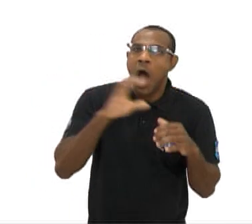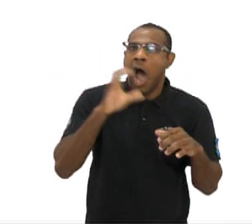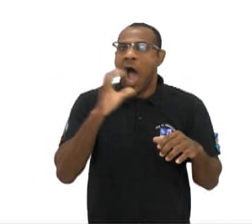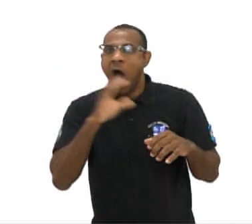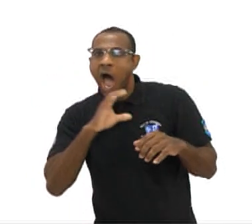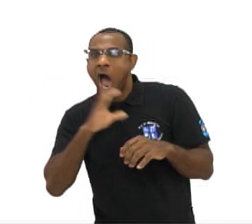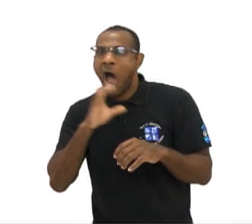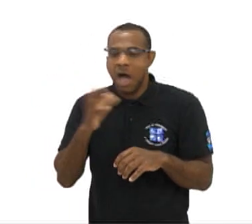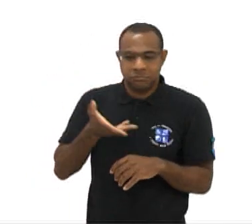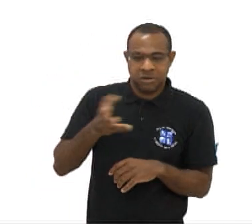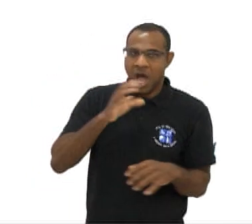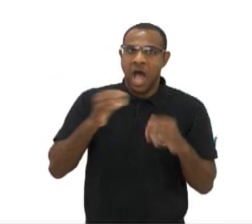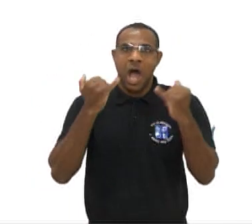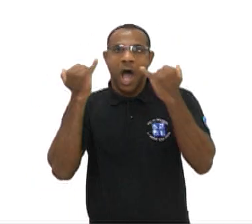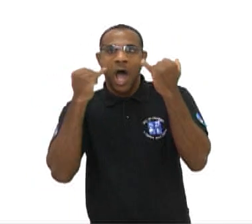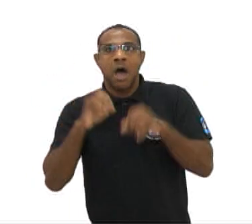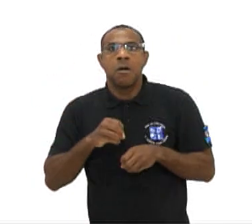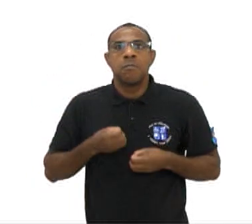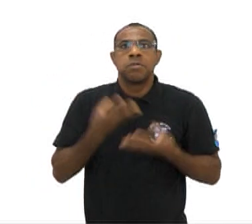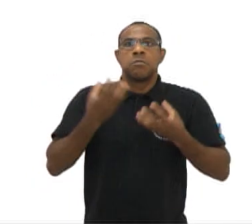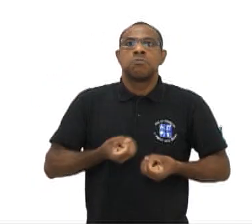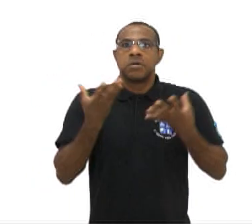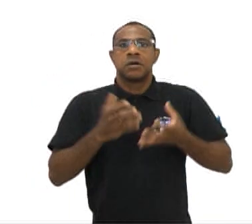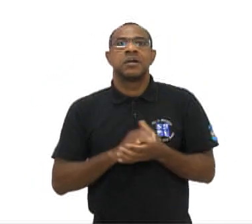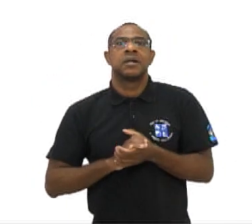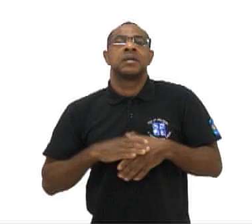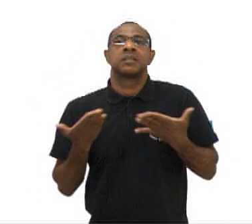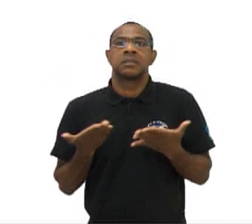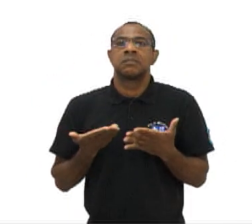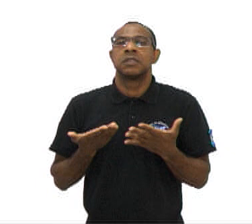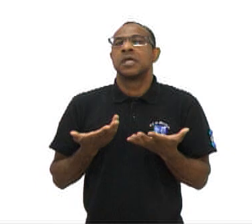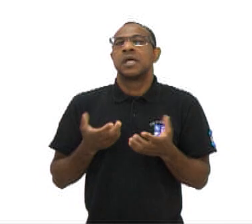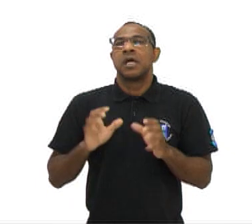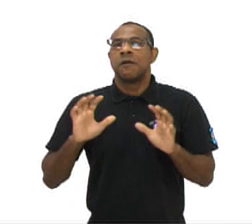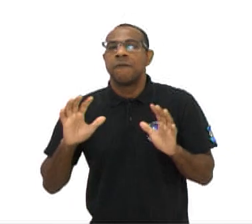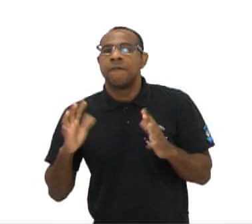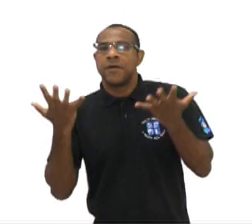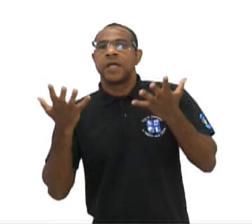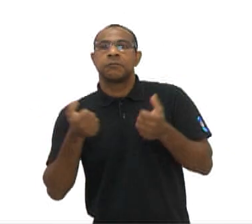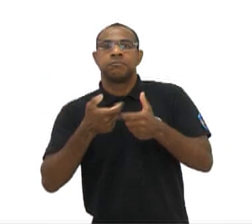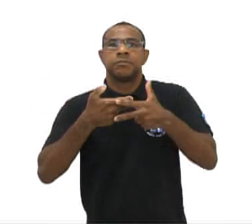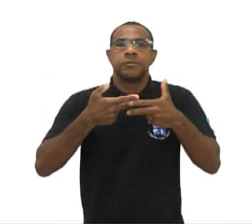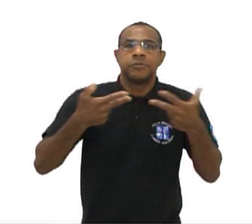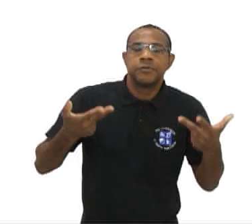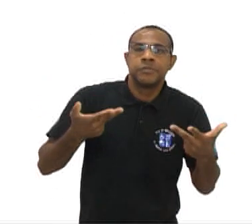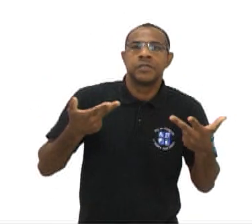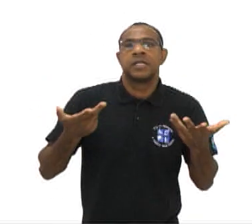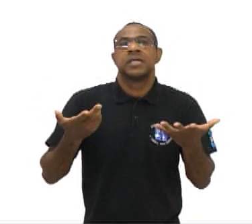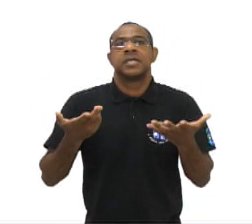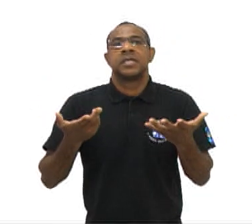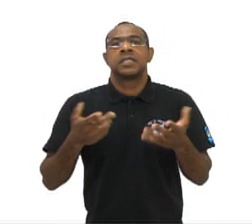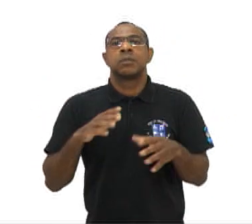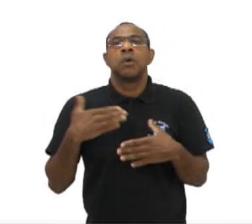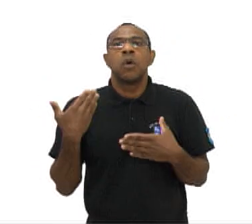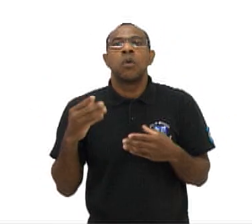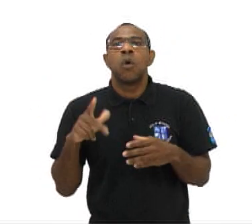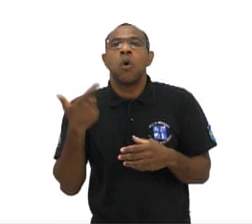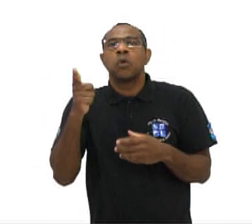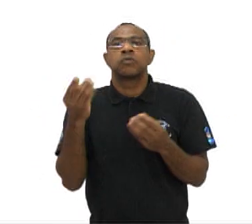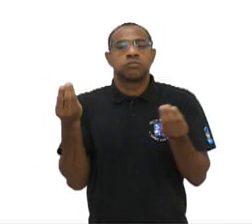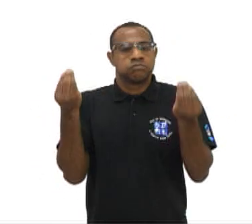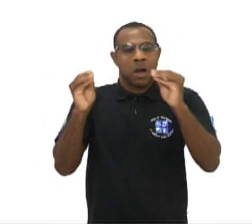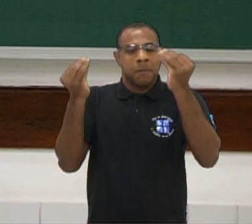dados, fatos e eventos tanto nas redações online como entre outros editores independentes em